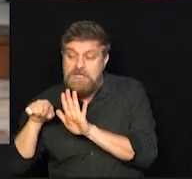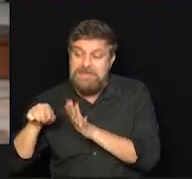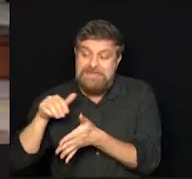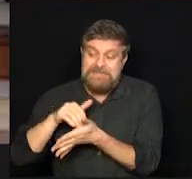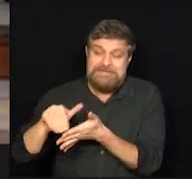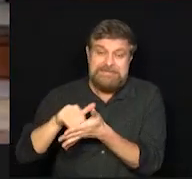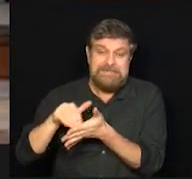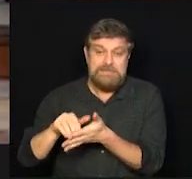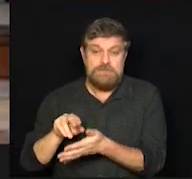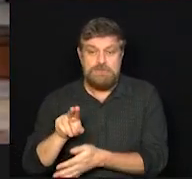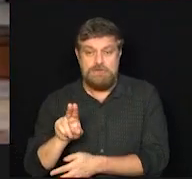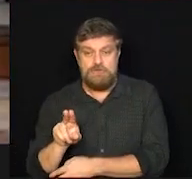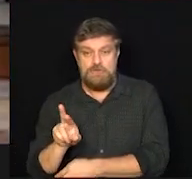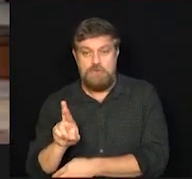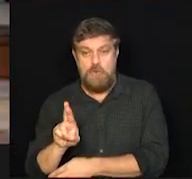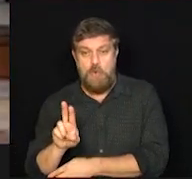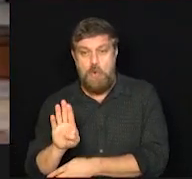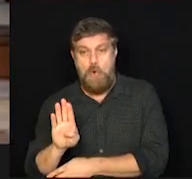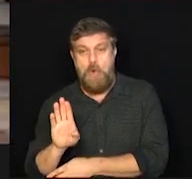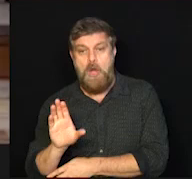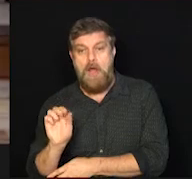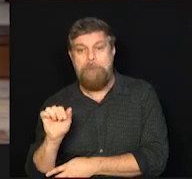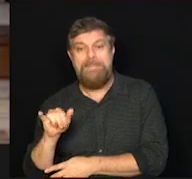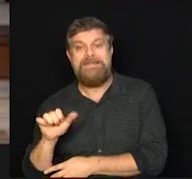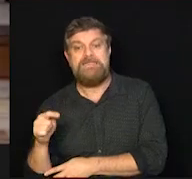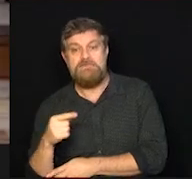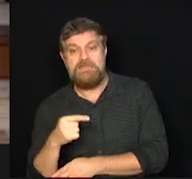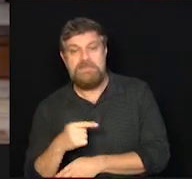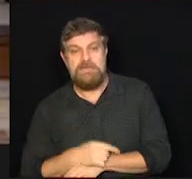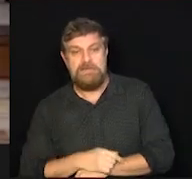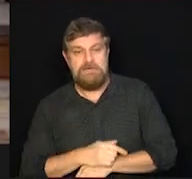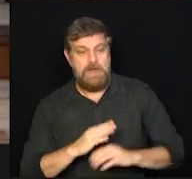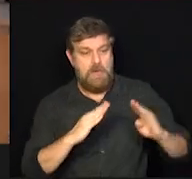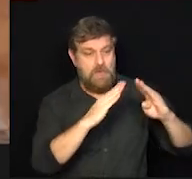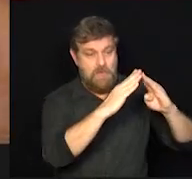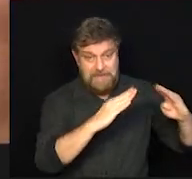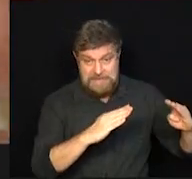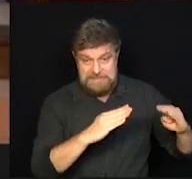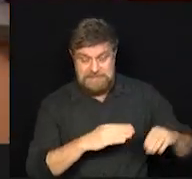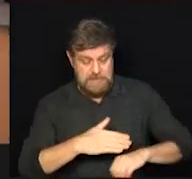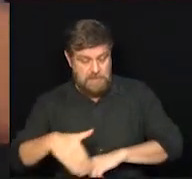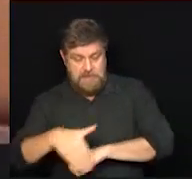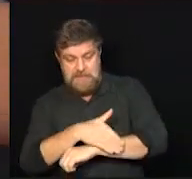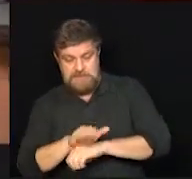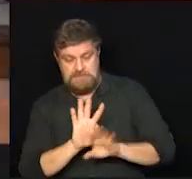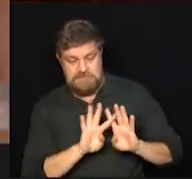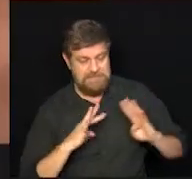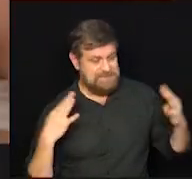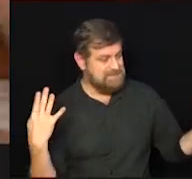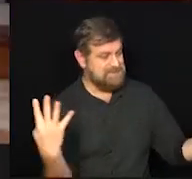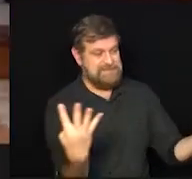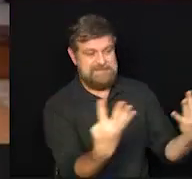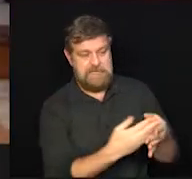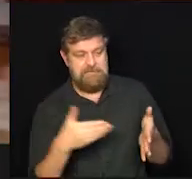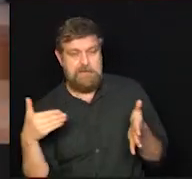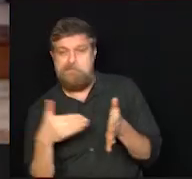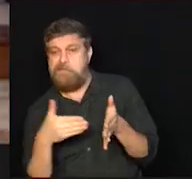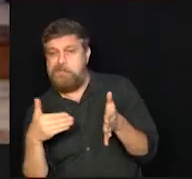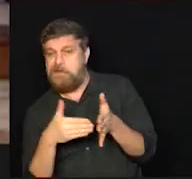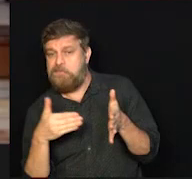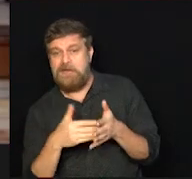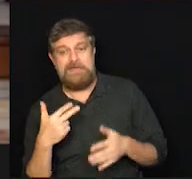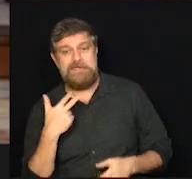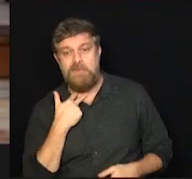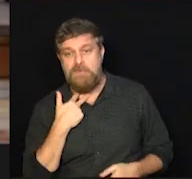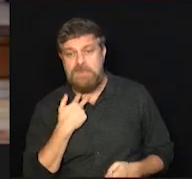processo esse projeto fecha às principais vias de acesso ao Casarão propõe sentamento desse espaço cultural cerca